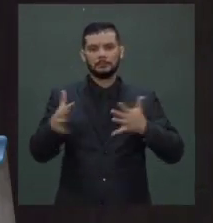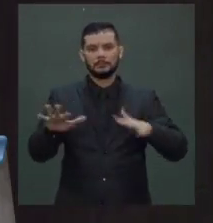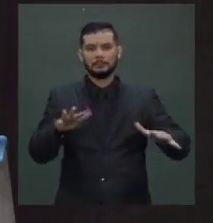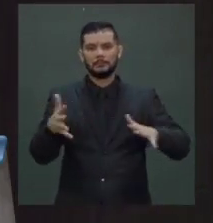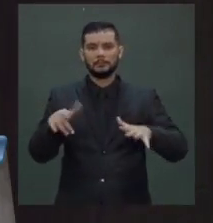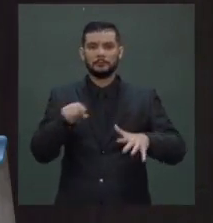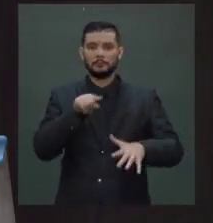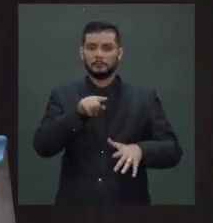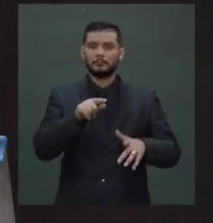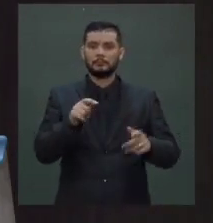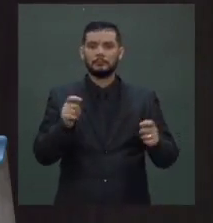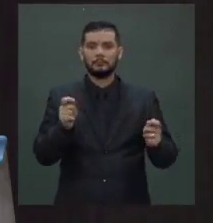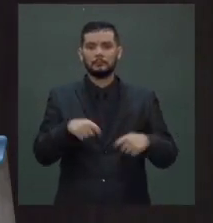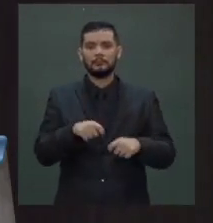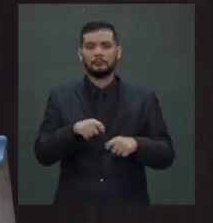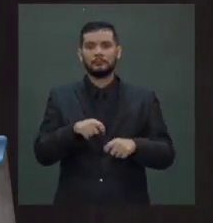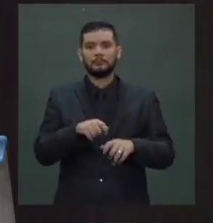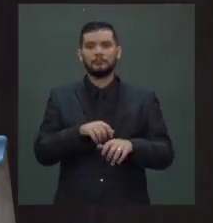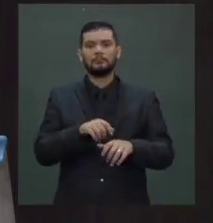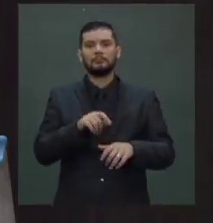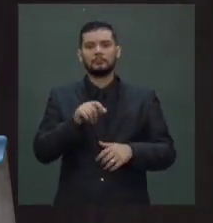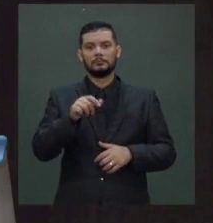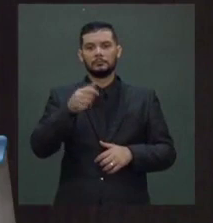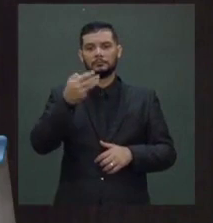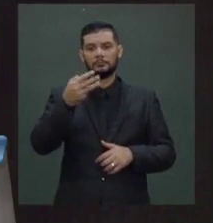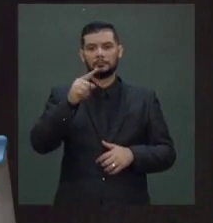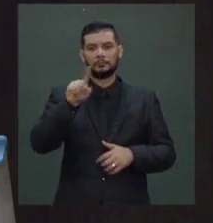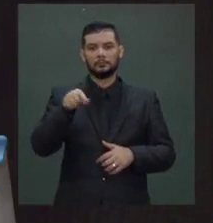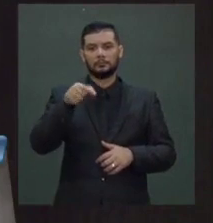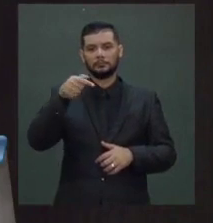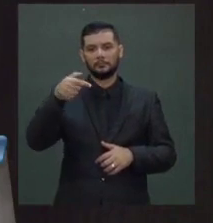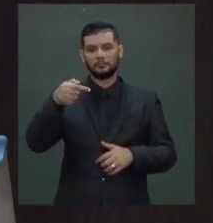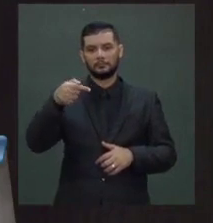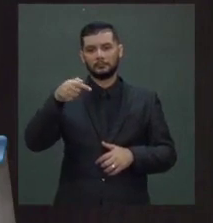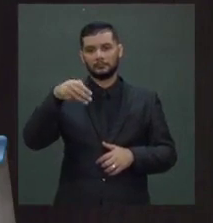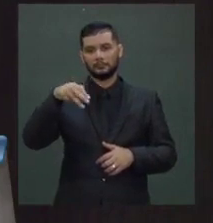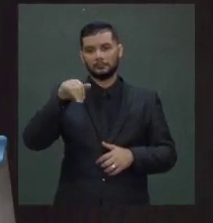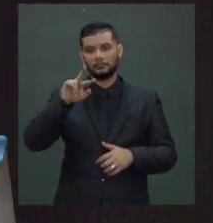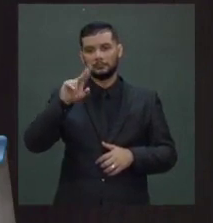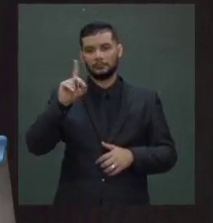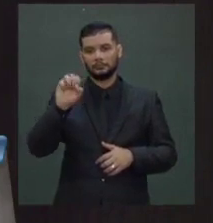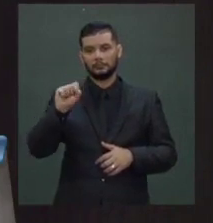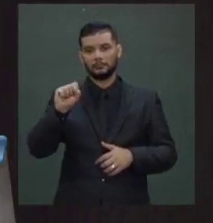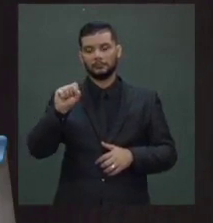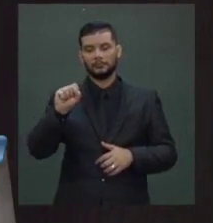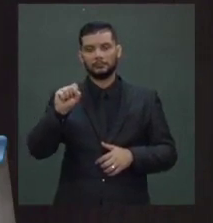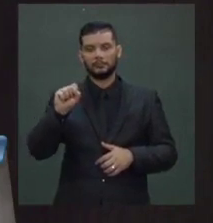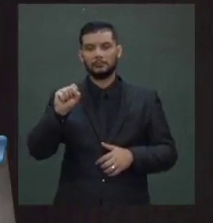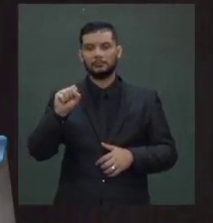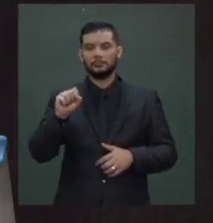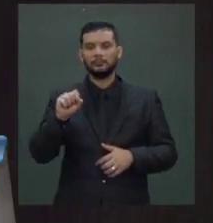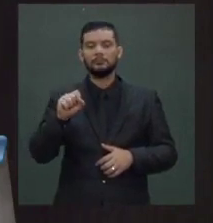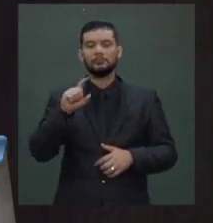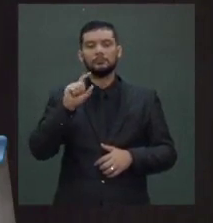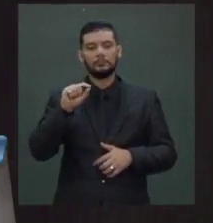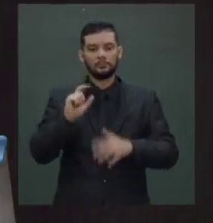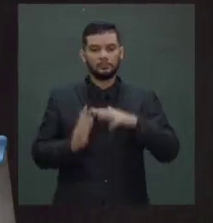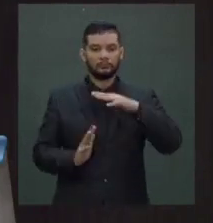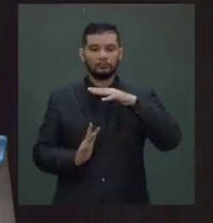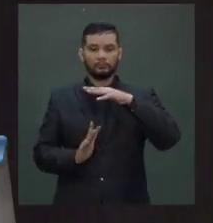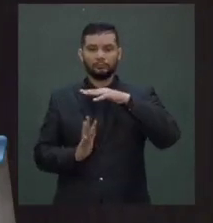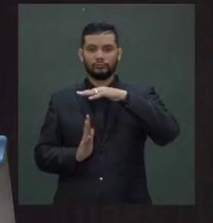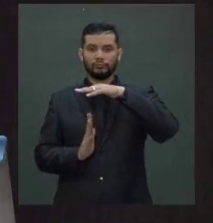pode lançar pelo menos 3,7 milhões de toneladas de dióxido de carbono na